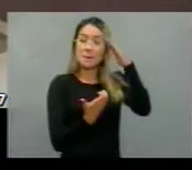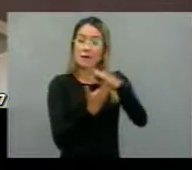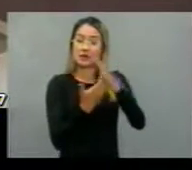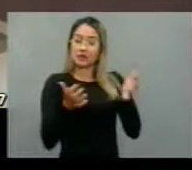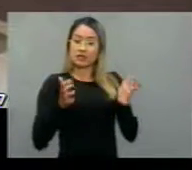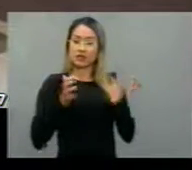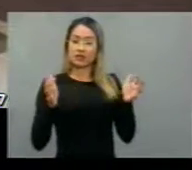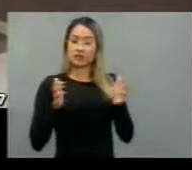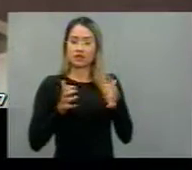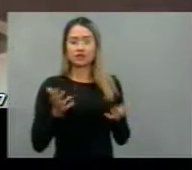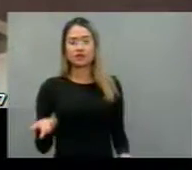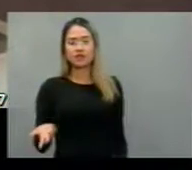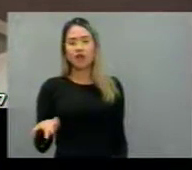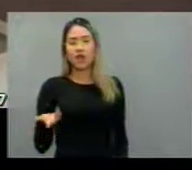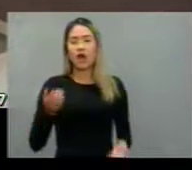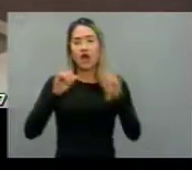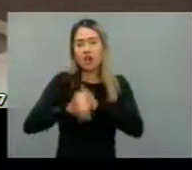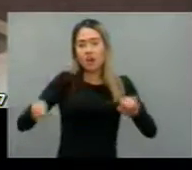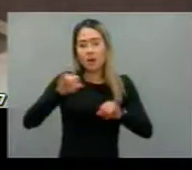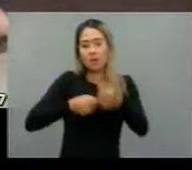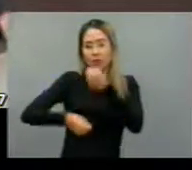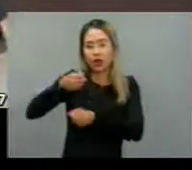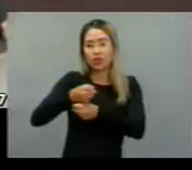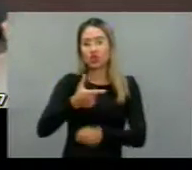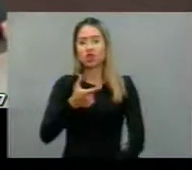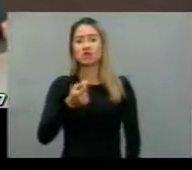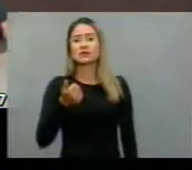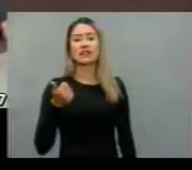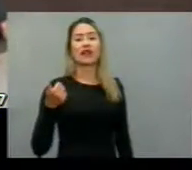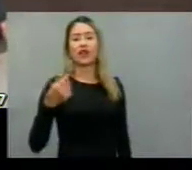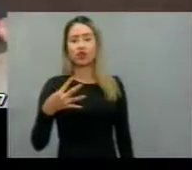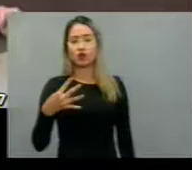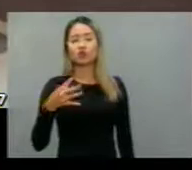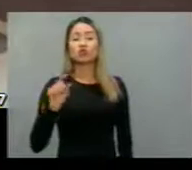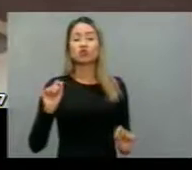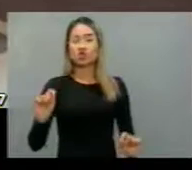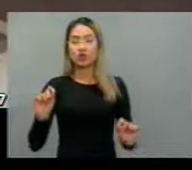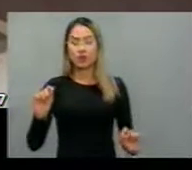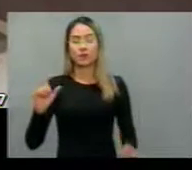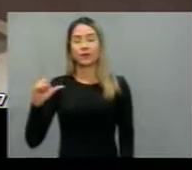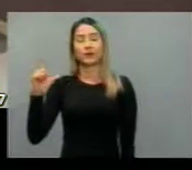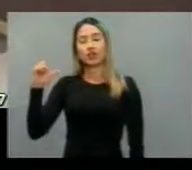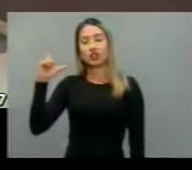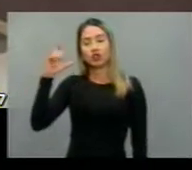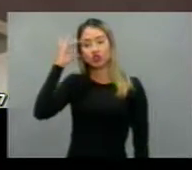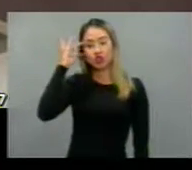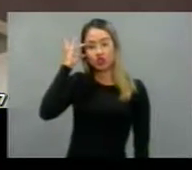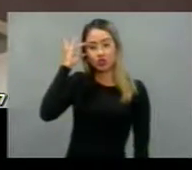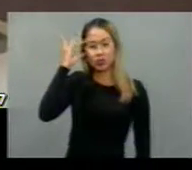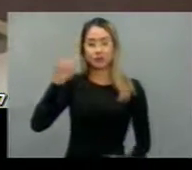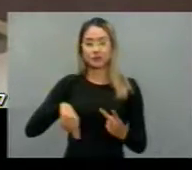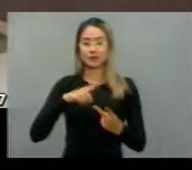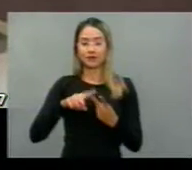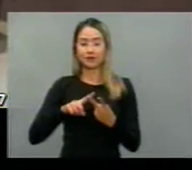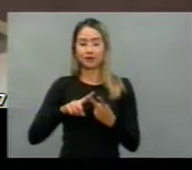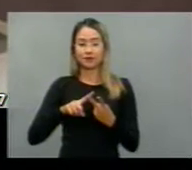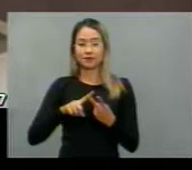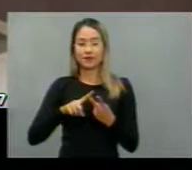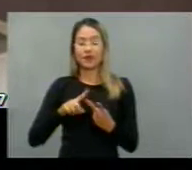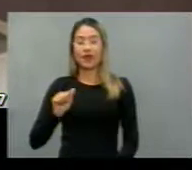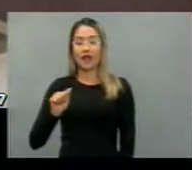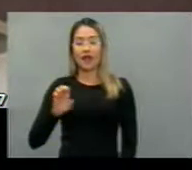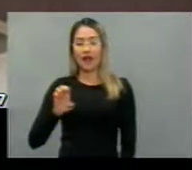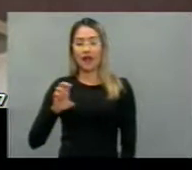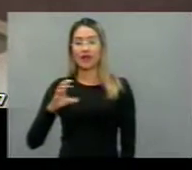da campanha de 2014 para Dilma e para Aécio? Foram exatamente a JBS,